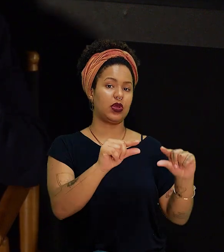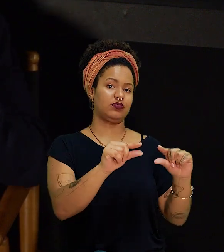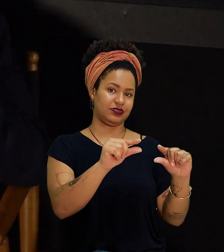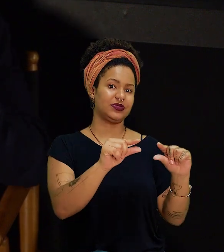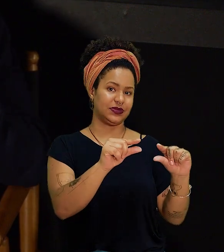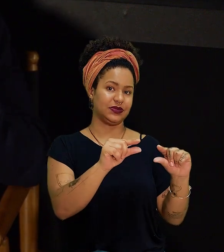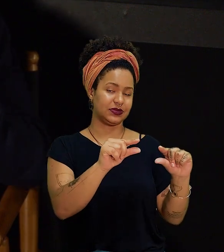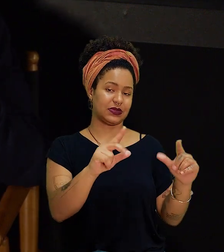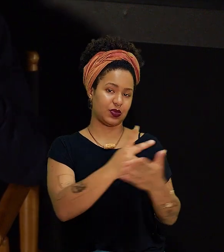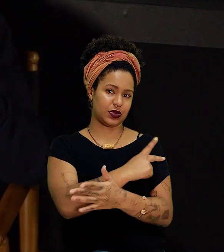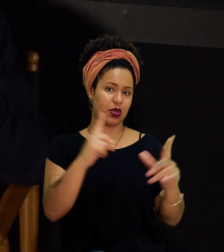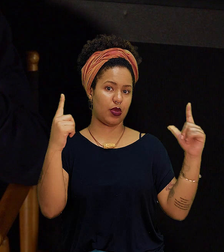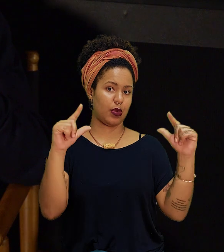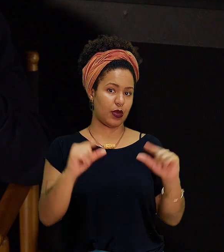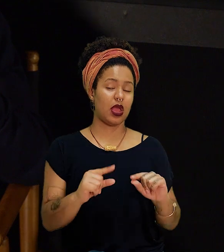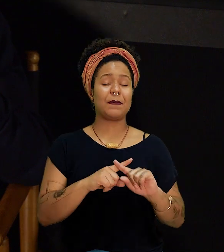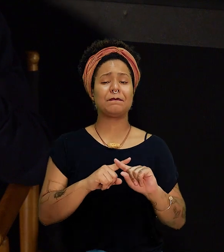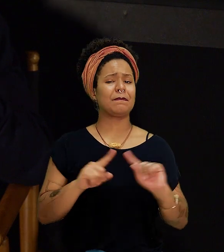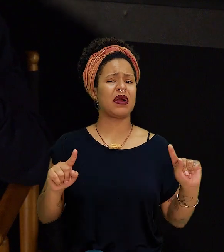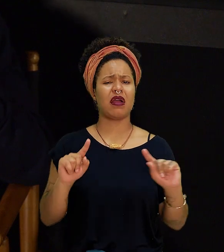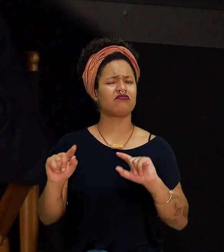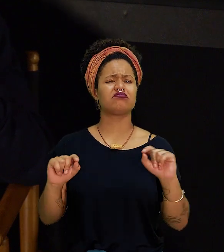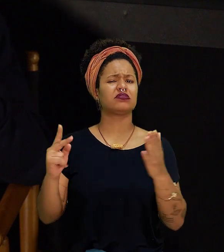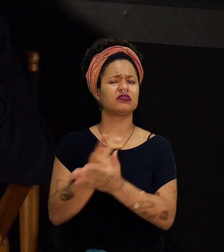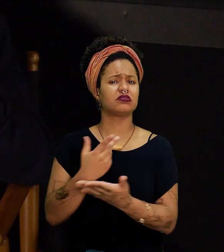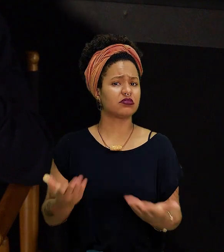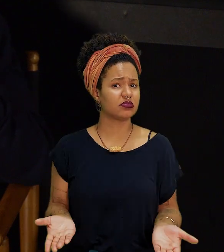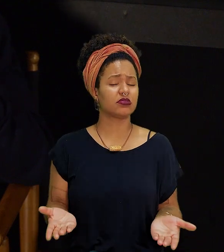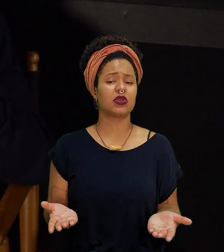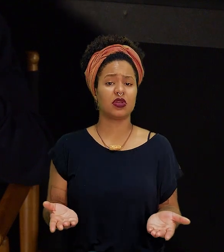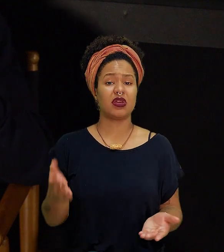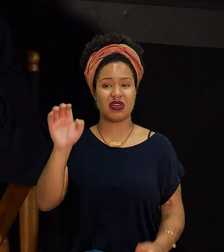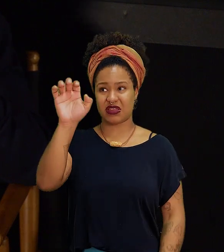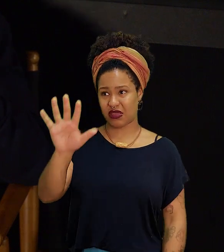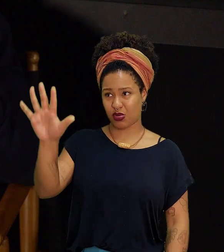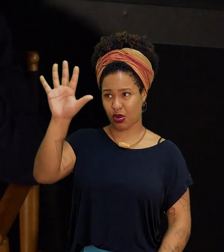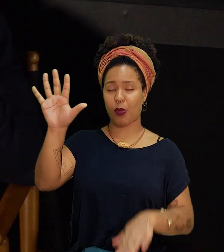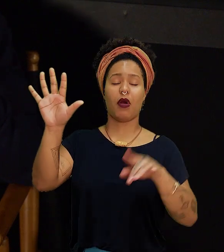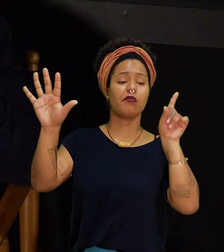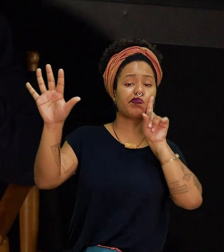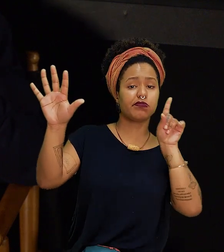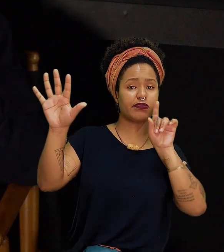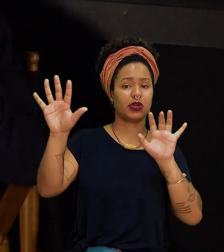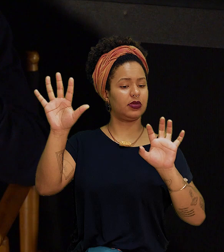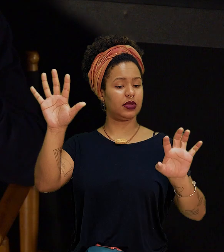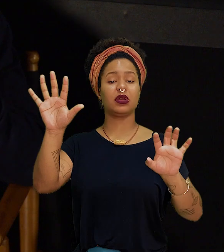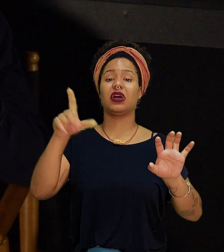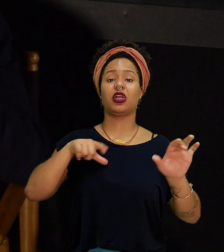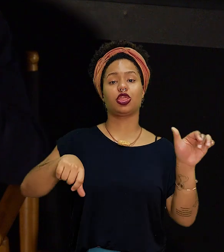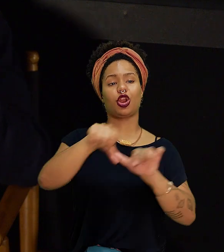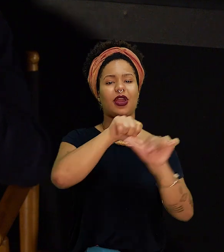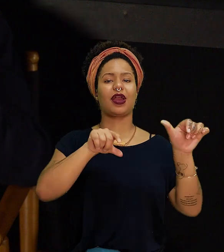consumo, a queima dele. No entanto, o que está acontecendo? Na Europa e nos Estados Unidos, ele está sendo